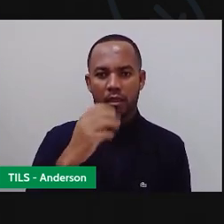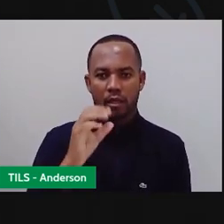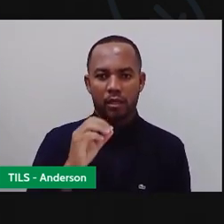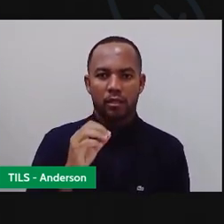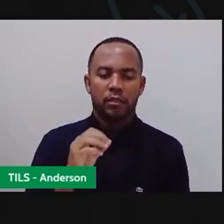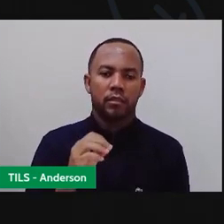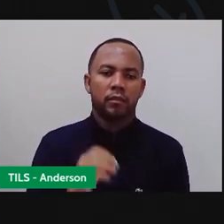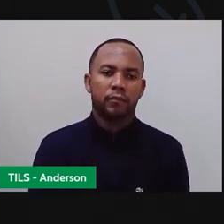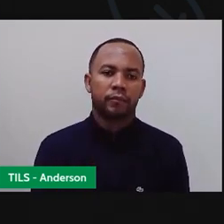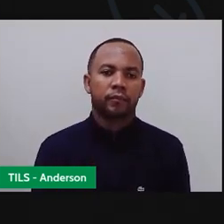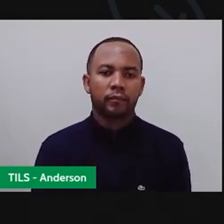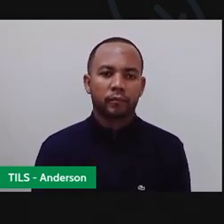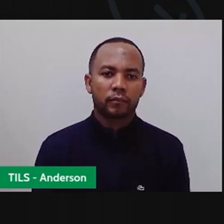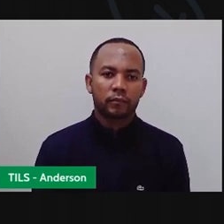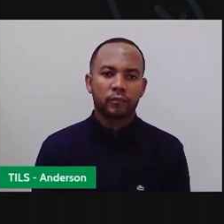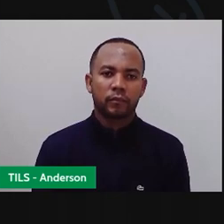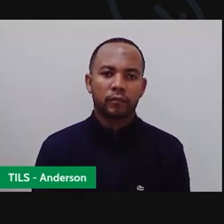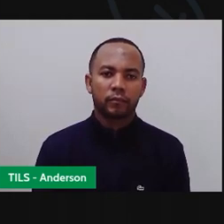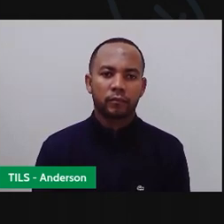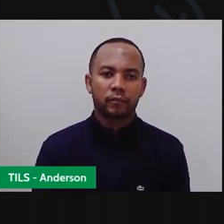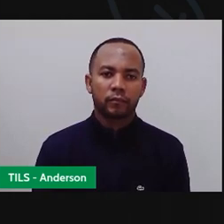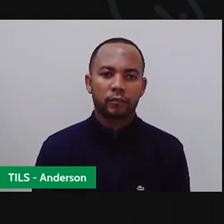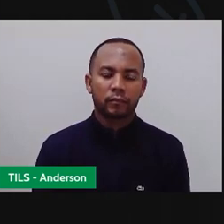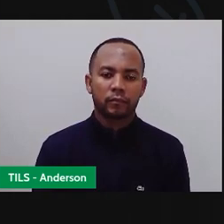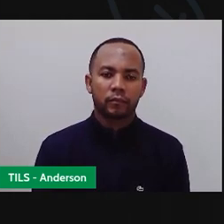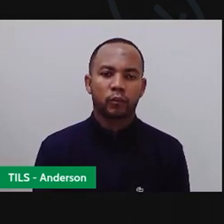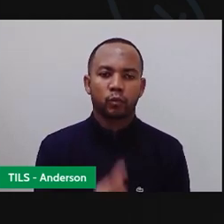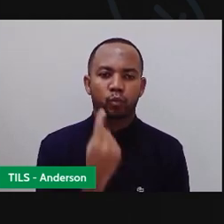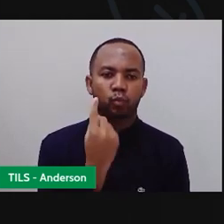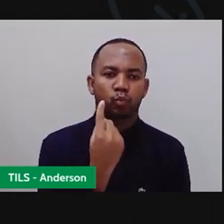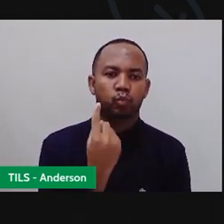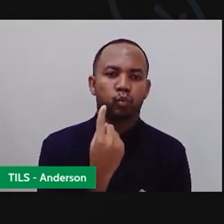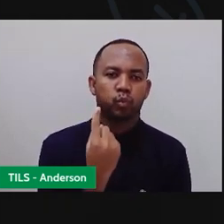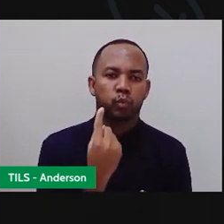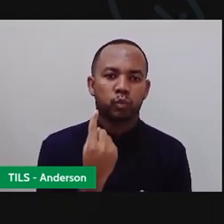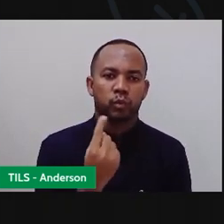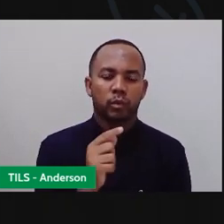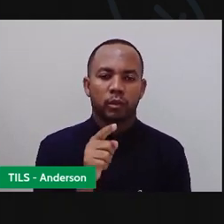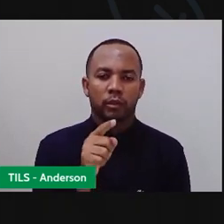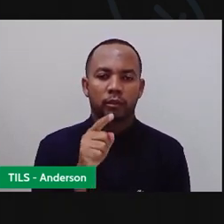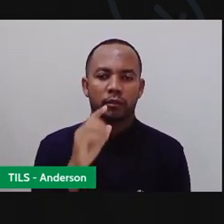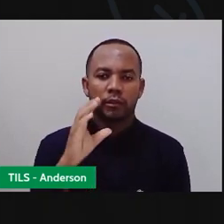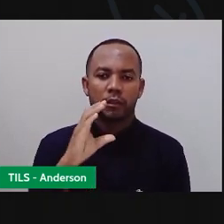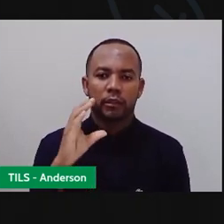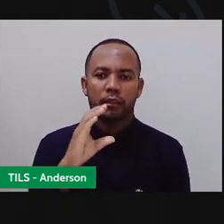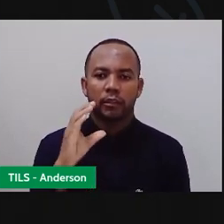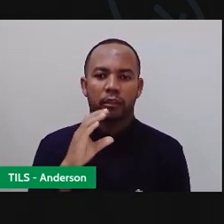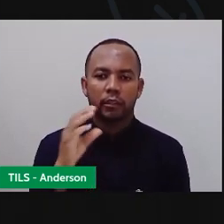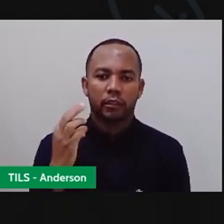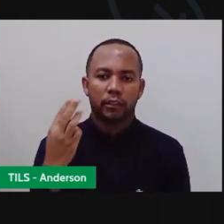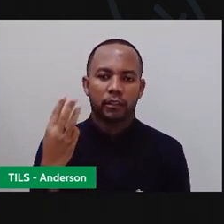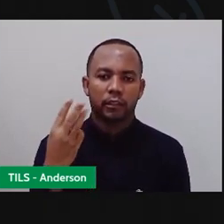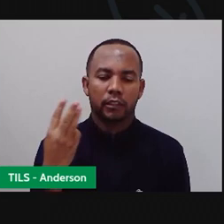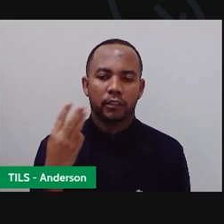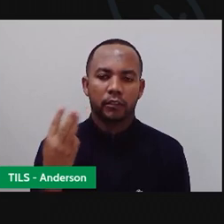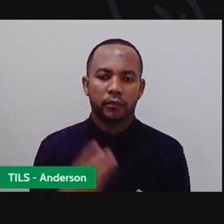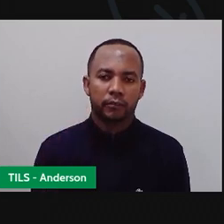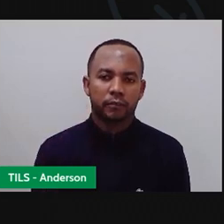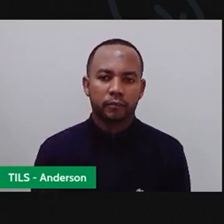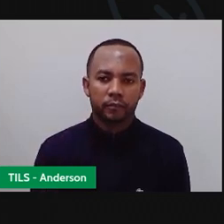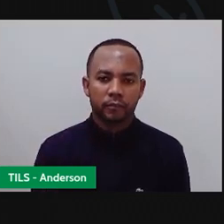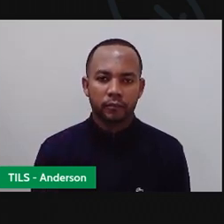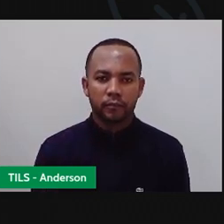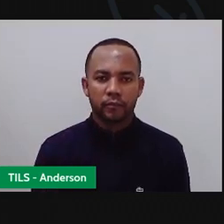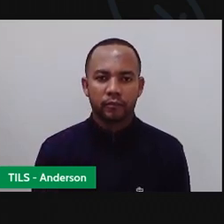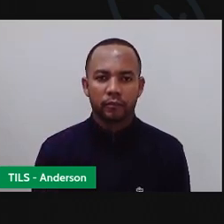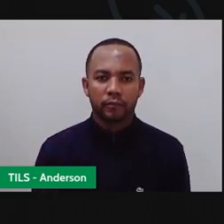olha só mas aqui eu vou representando só quem uma dezena quanto Assim você quebra ó olha